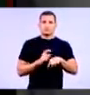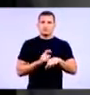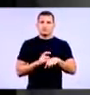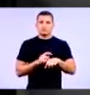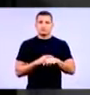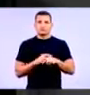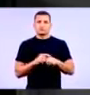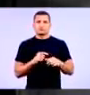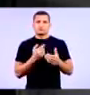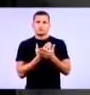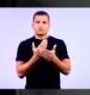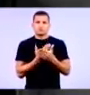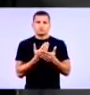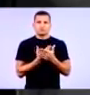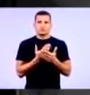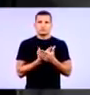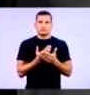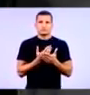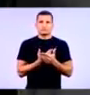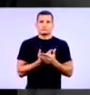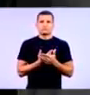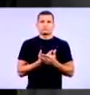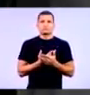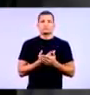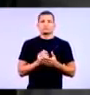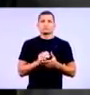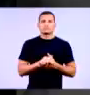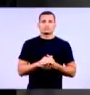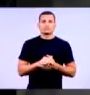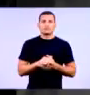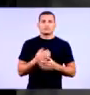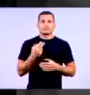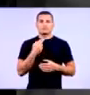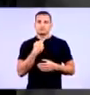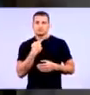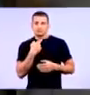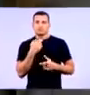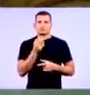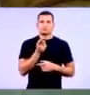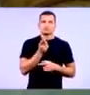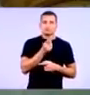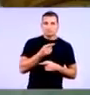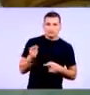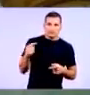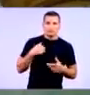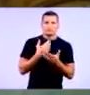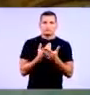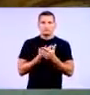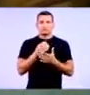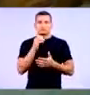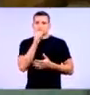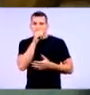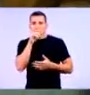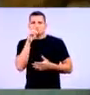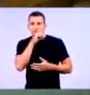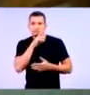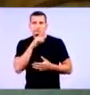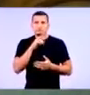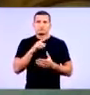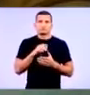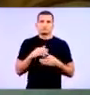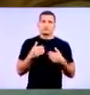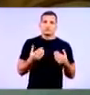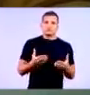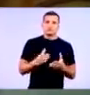para estudar, Se eu não podia durante a semana, eu estudava no final de semana. Então,